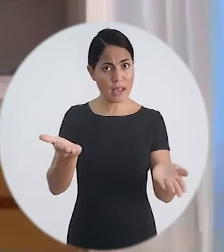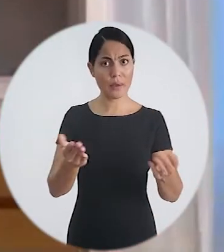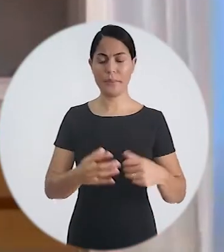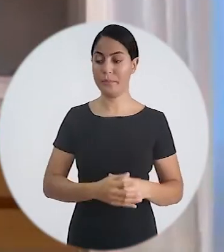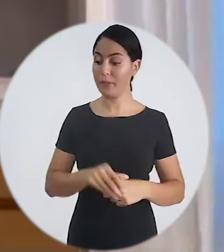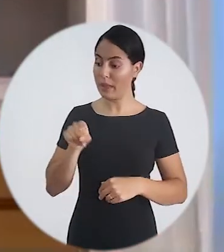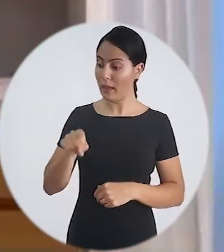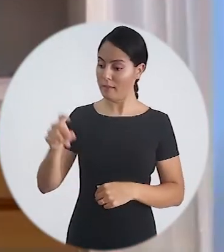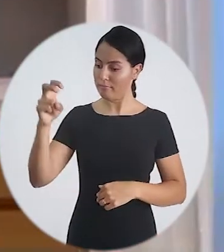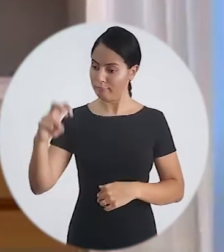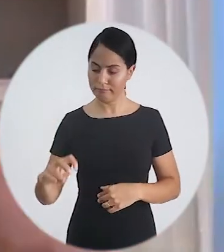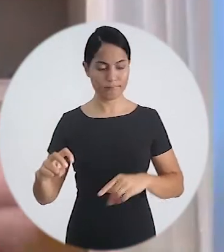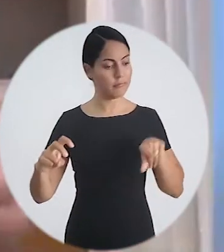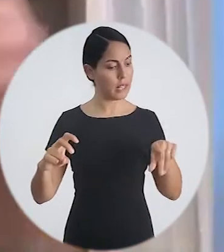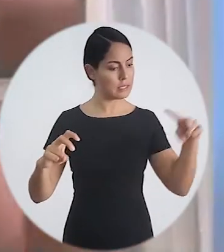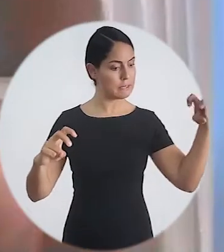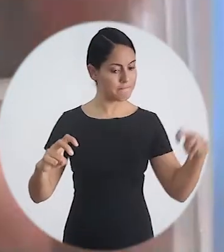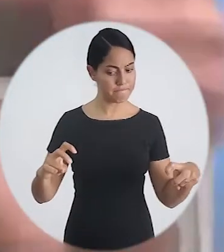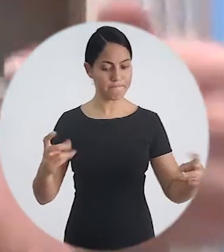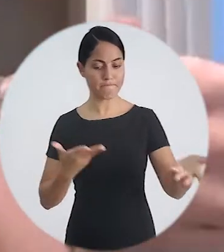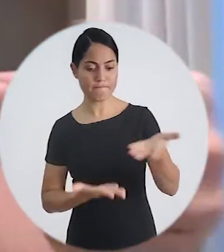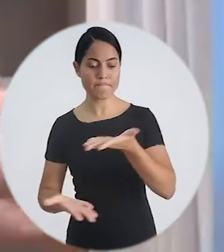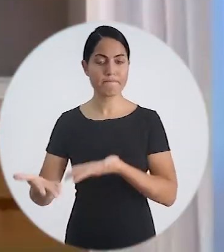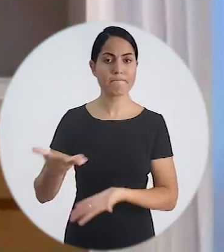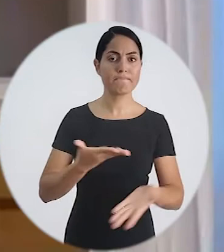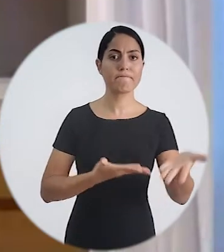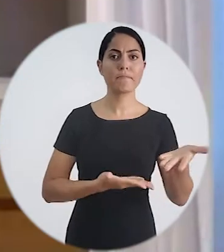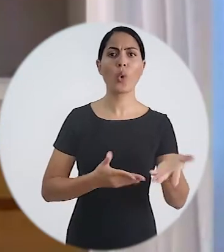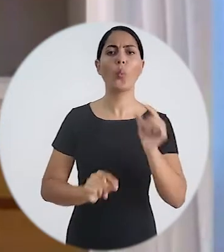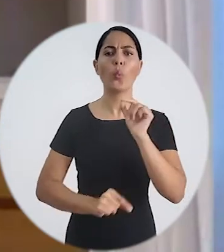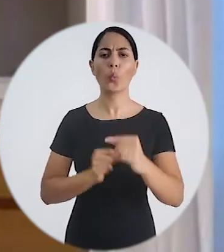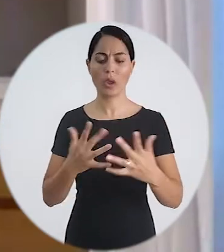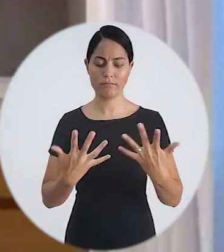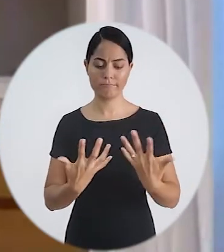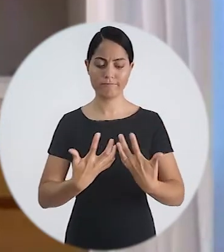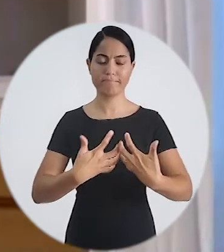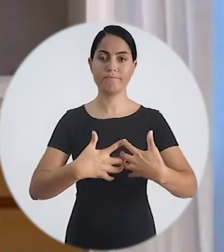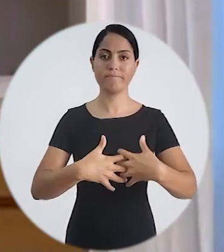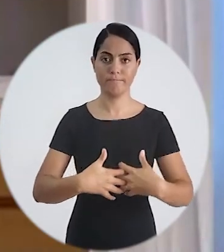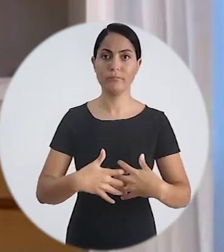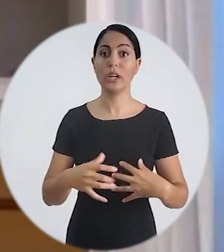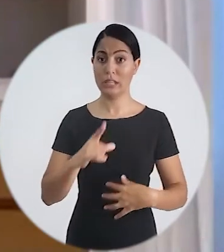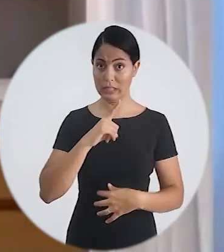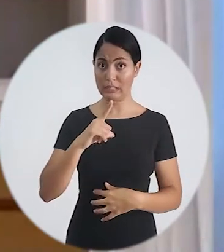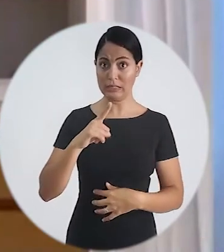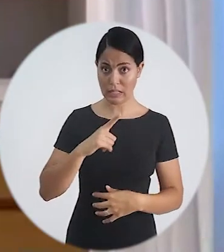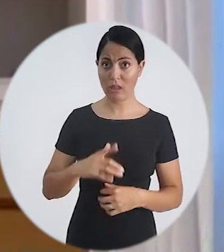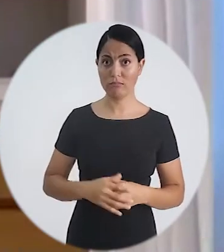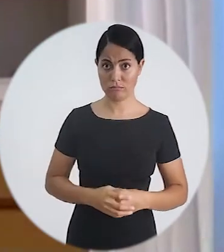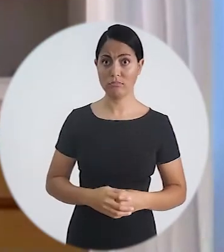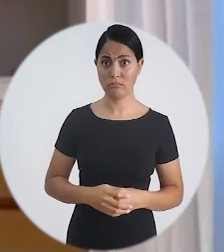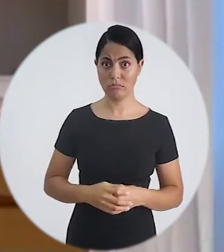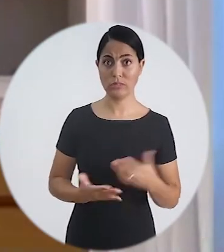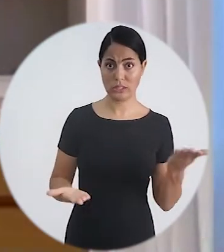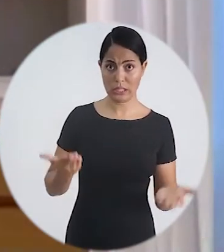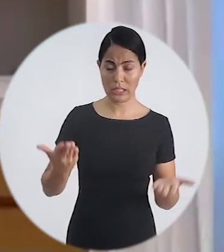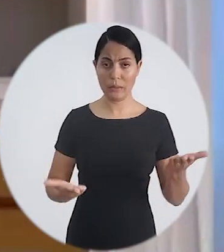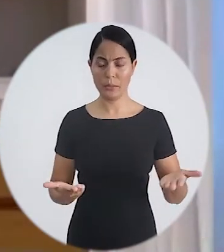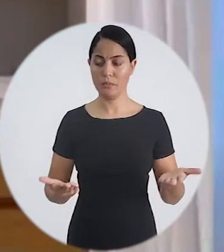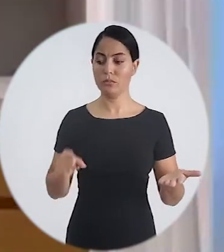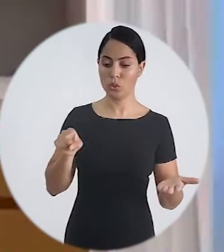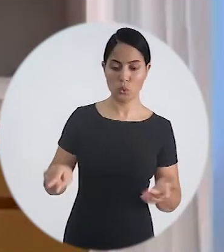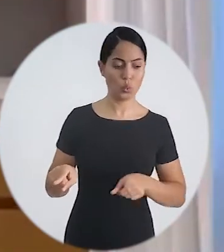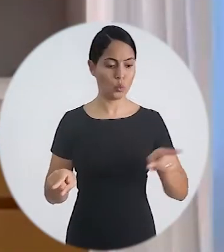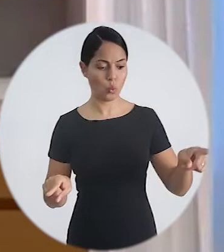de negociação, né? E a partir disso a gente desdobra num silogismo: premissa maior, premissa menor,